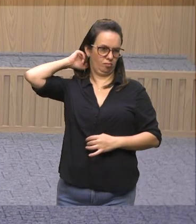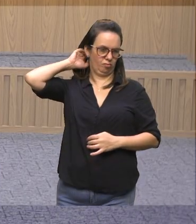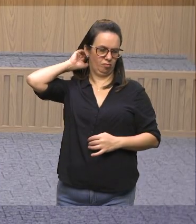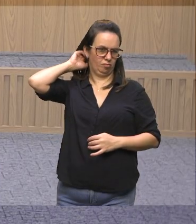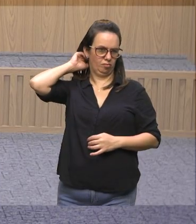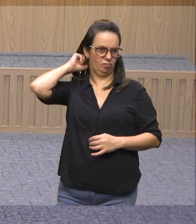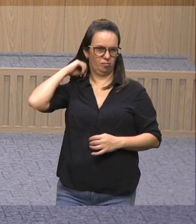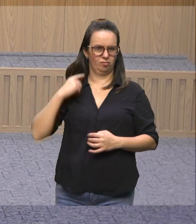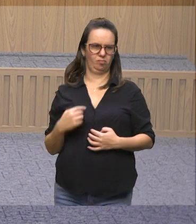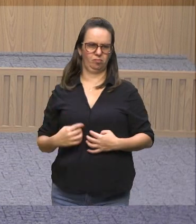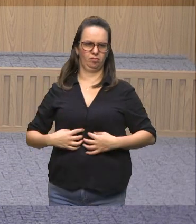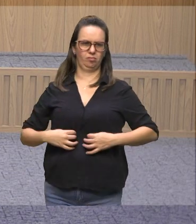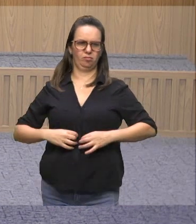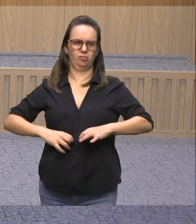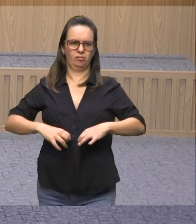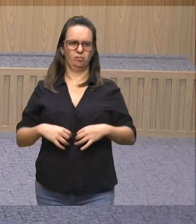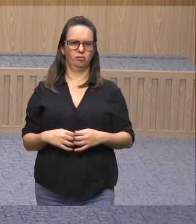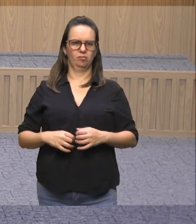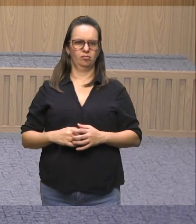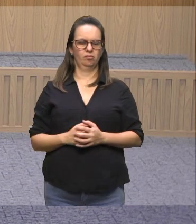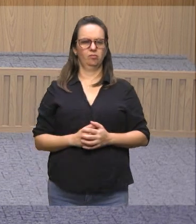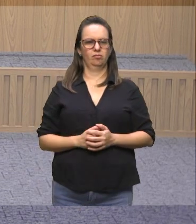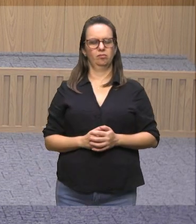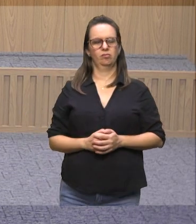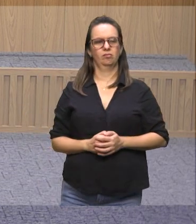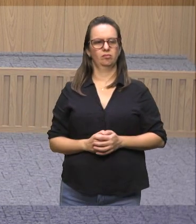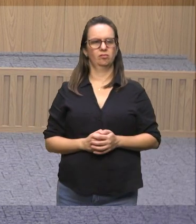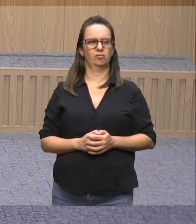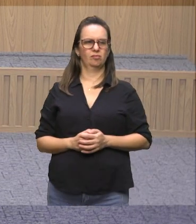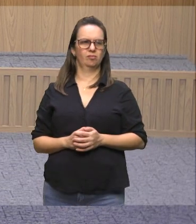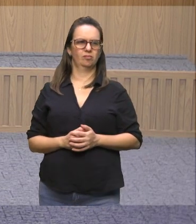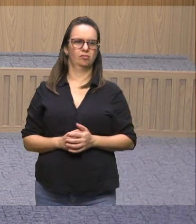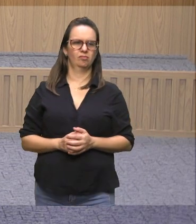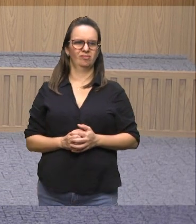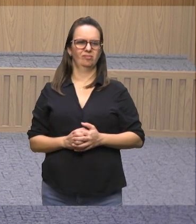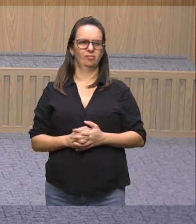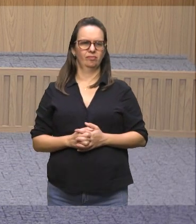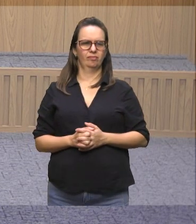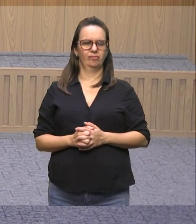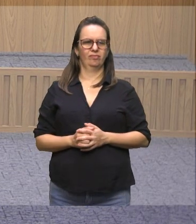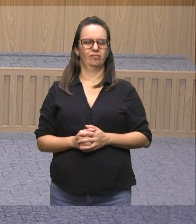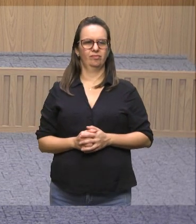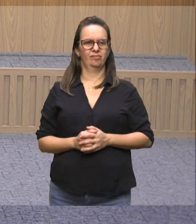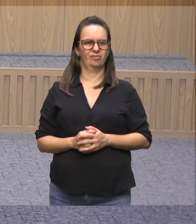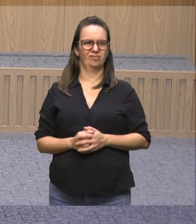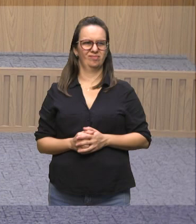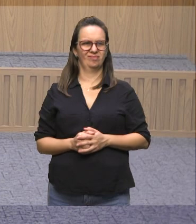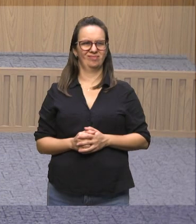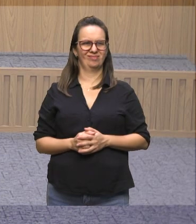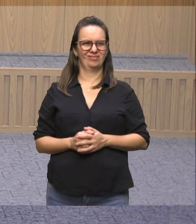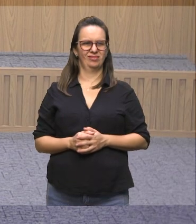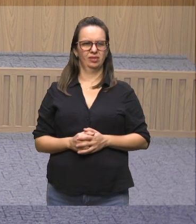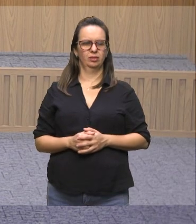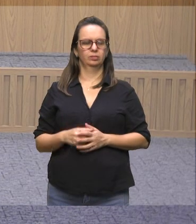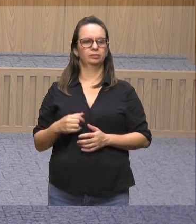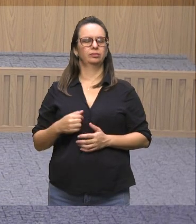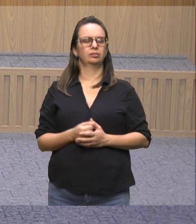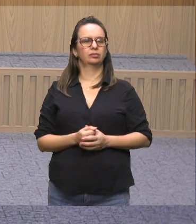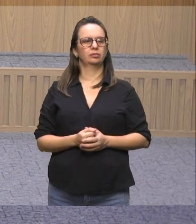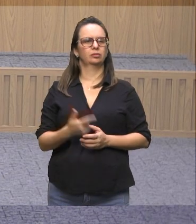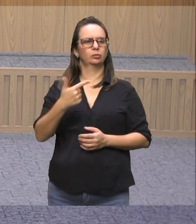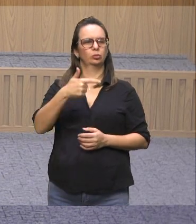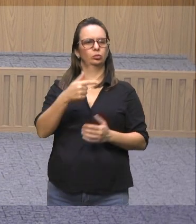Pela ordem, presidente. Pela ordem, vereador. Para pegar um gancho aí, duas falas, tanto do pastor